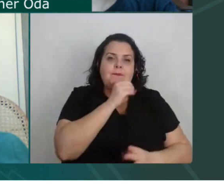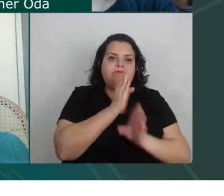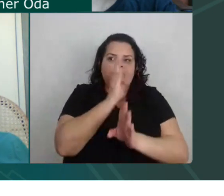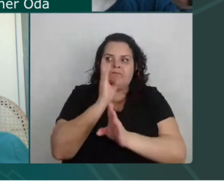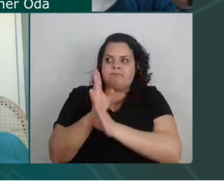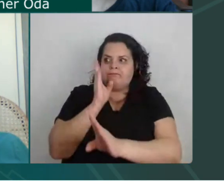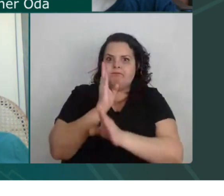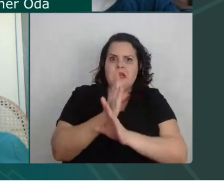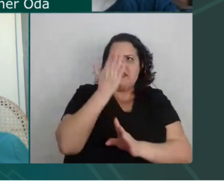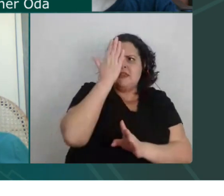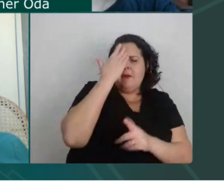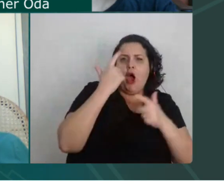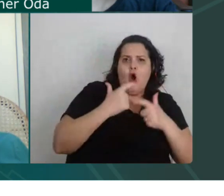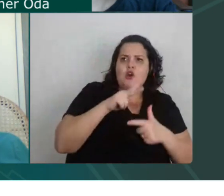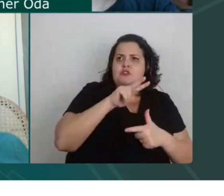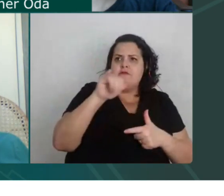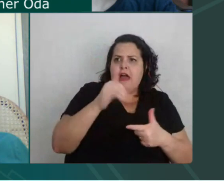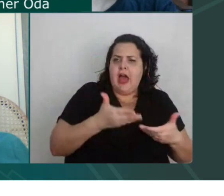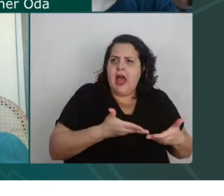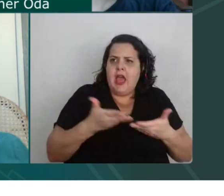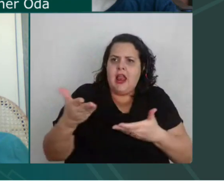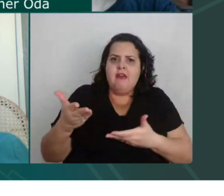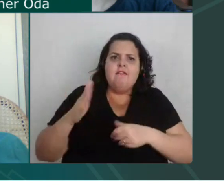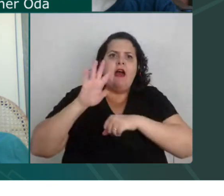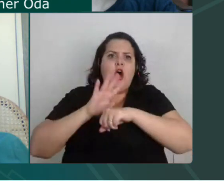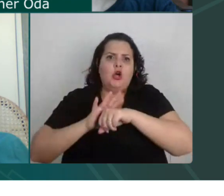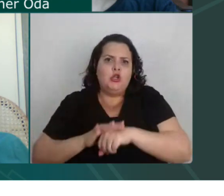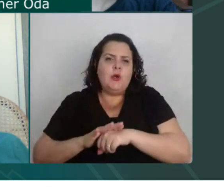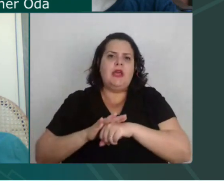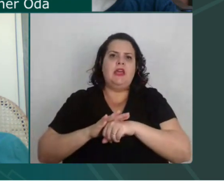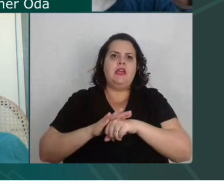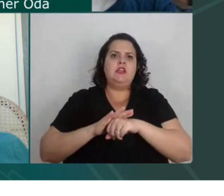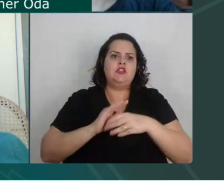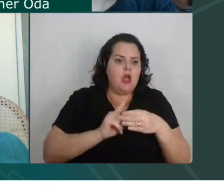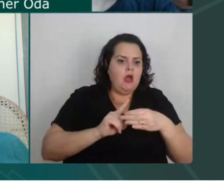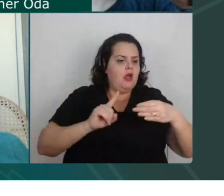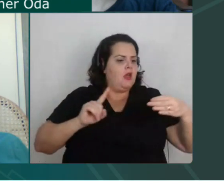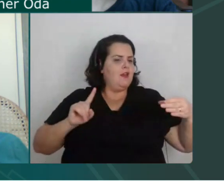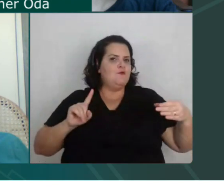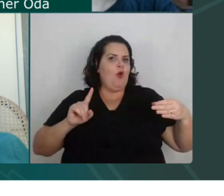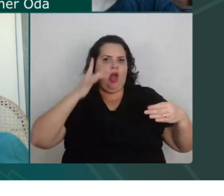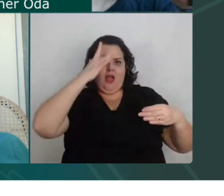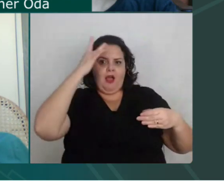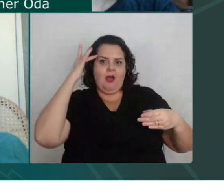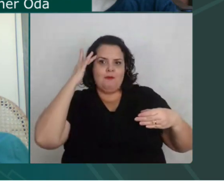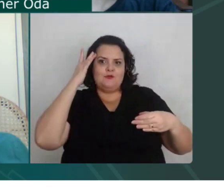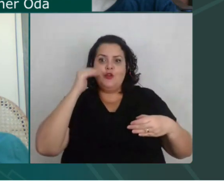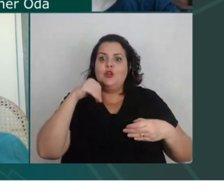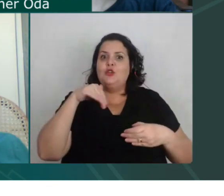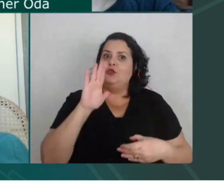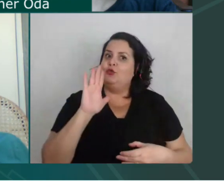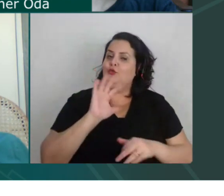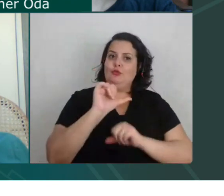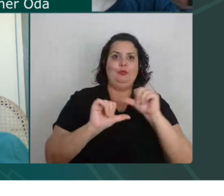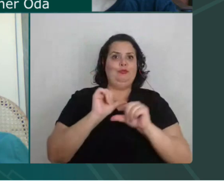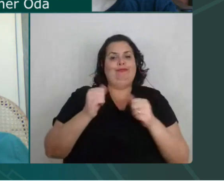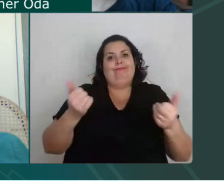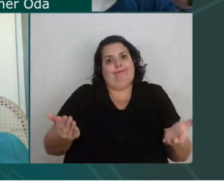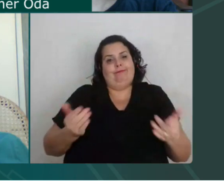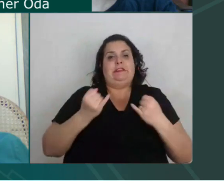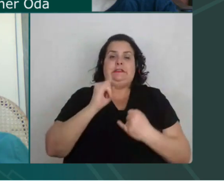paciente vai, você isolar rapidamente, isso muda o cenário epidemiológico. Se a gente tivesse feito uma